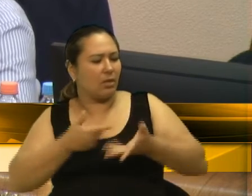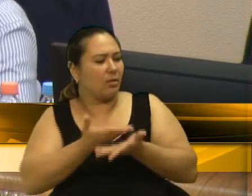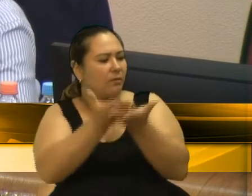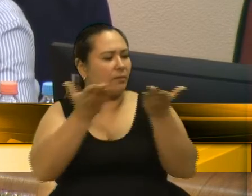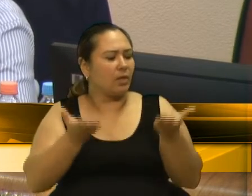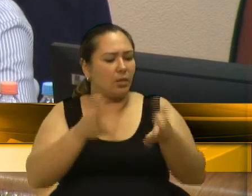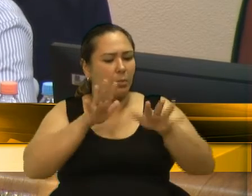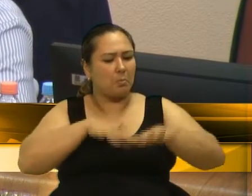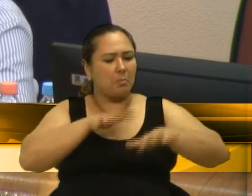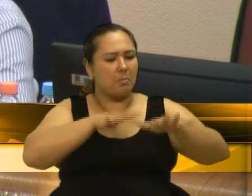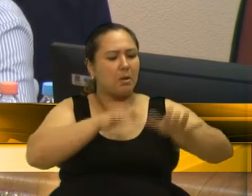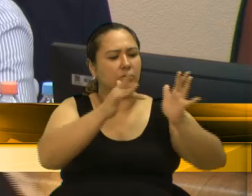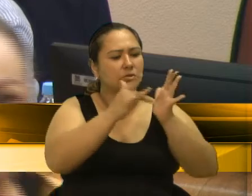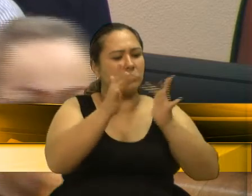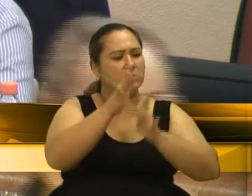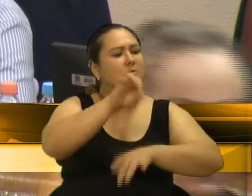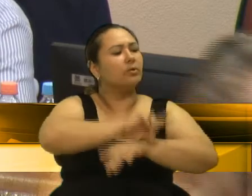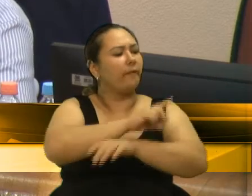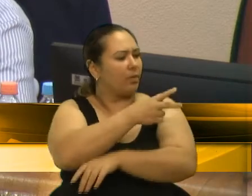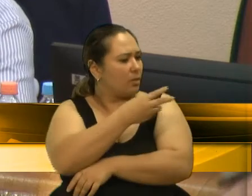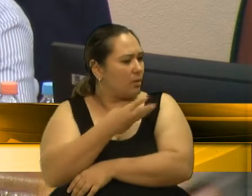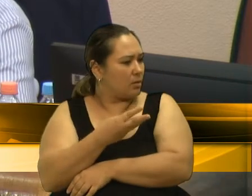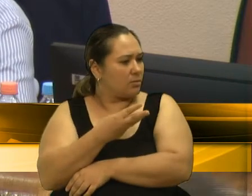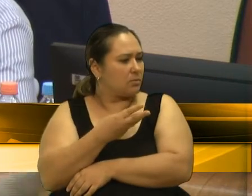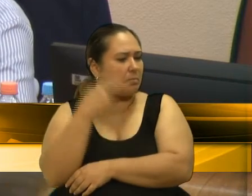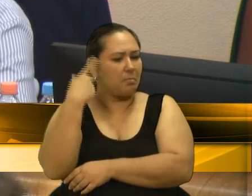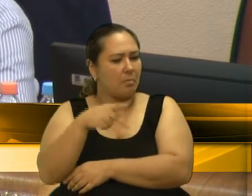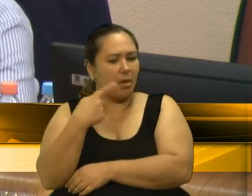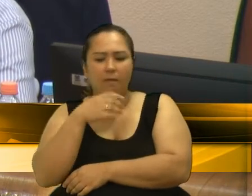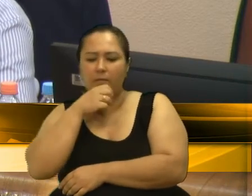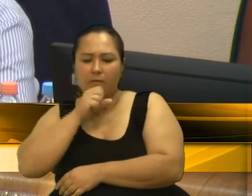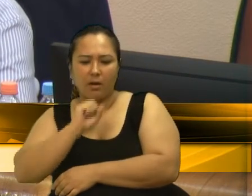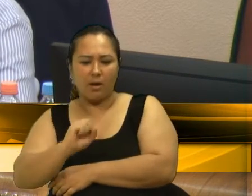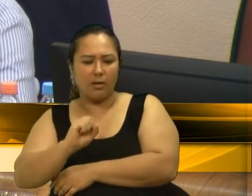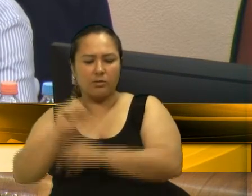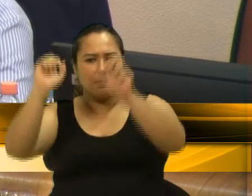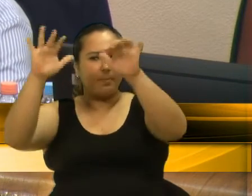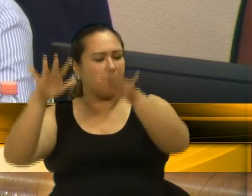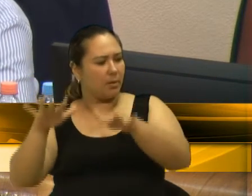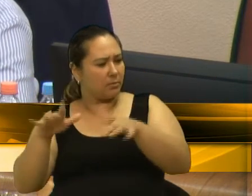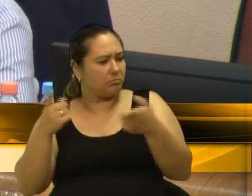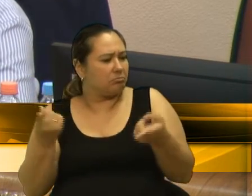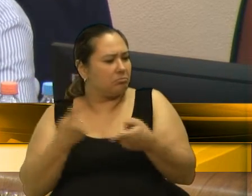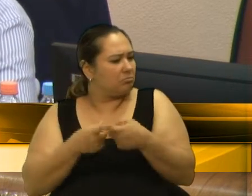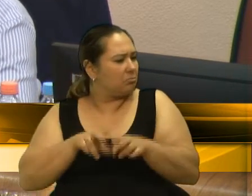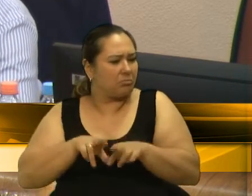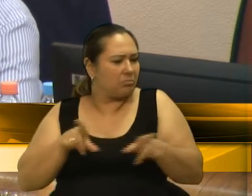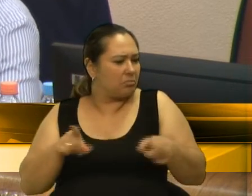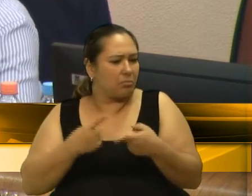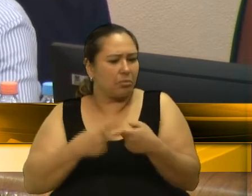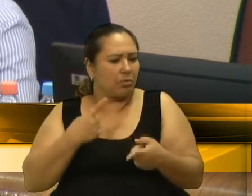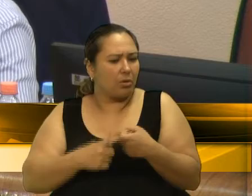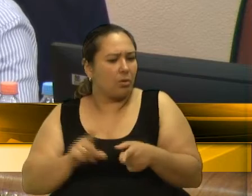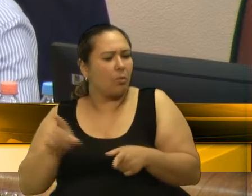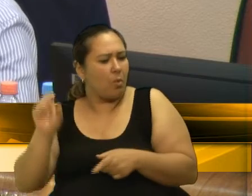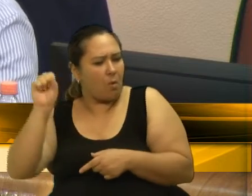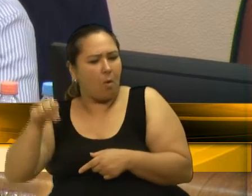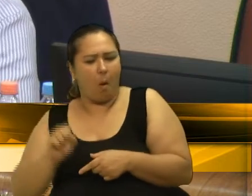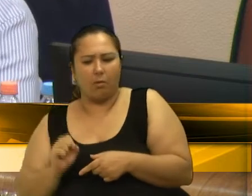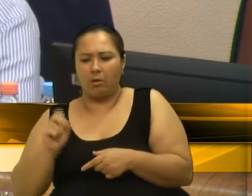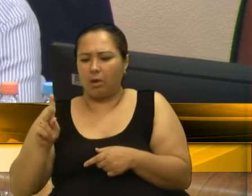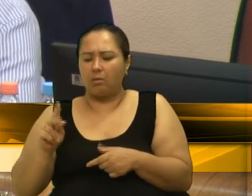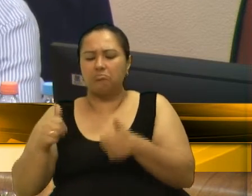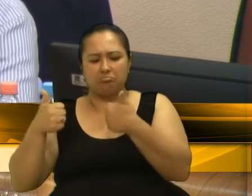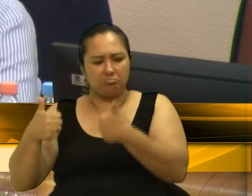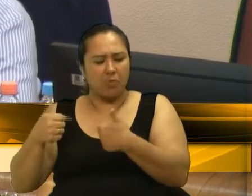Marcha para Jesus, o dia 23, para o evento dos frades, de não ter havido de um ser deferido e